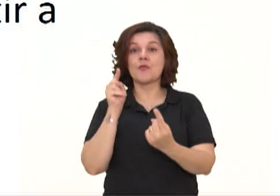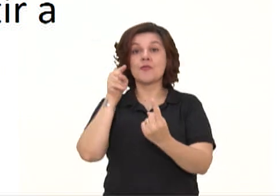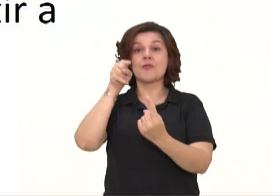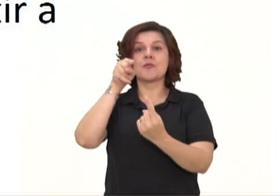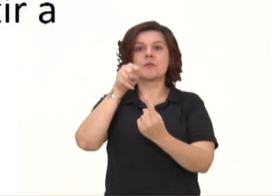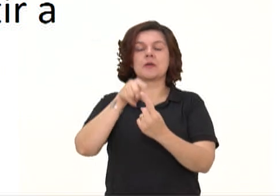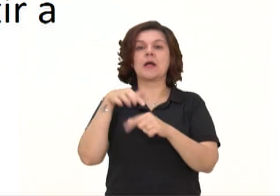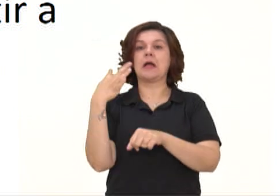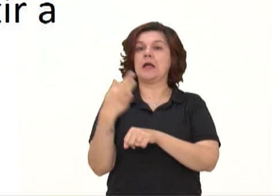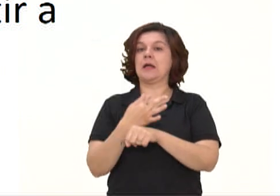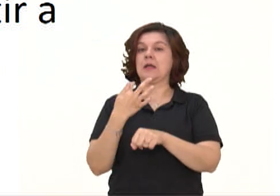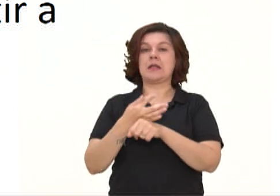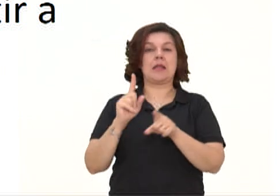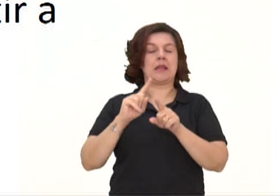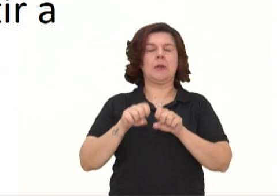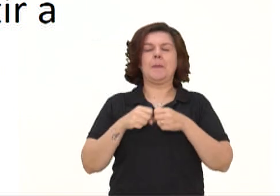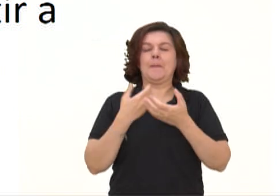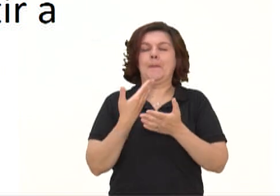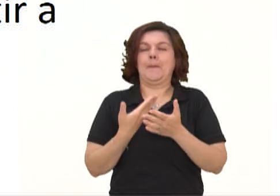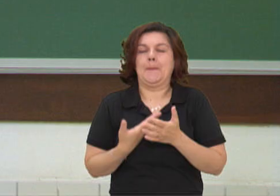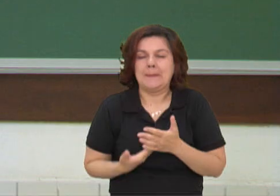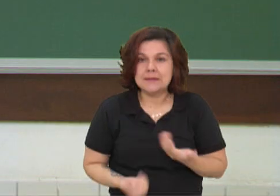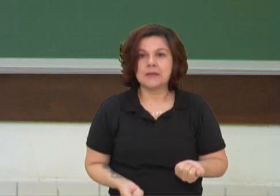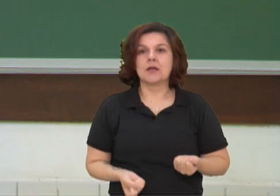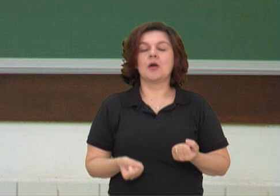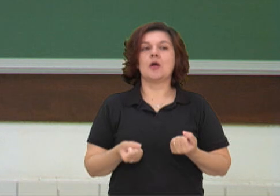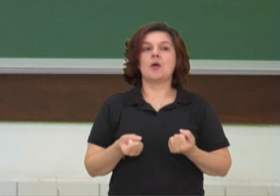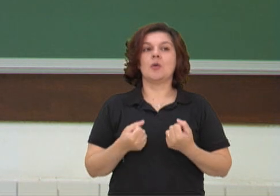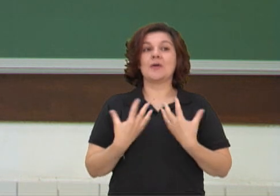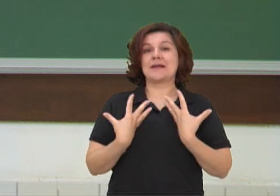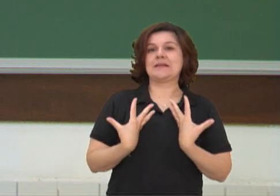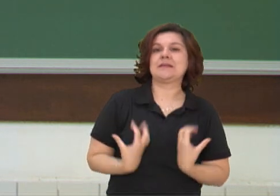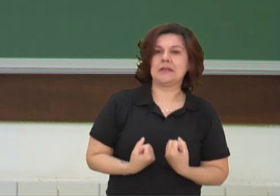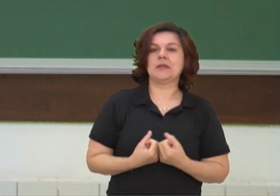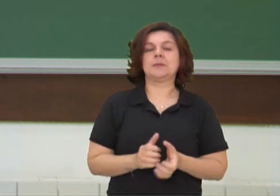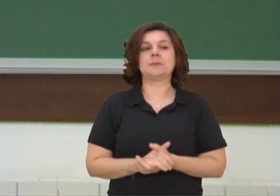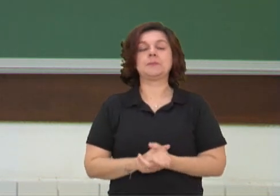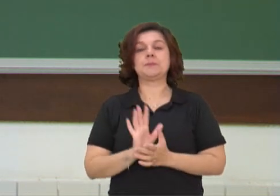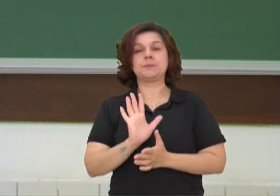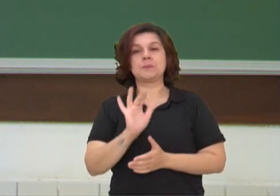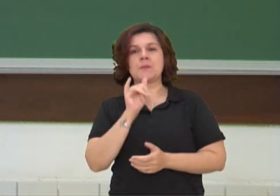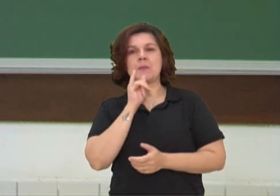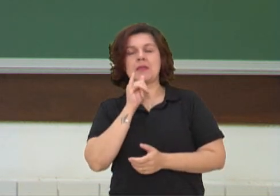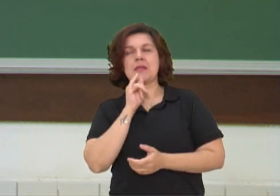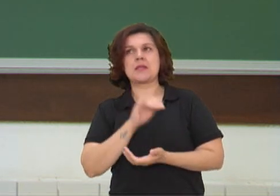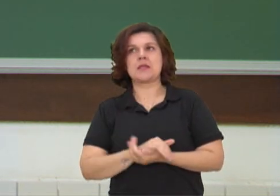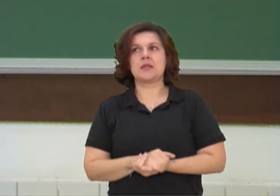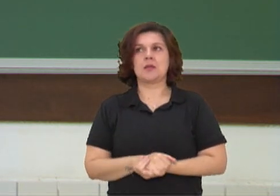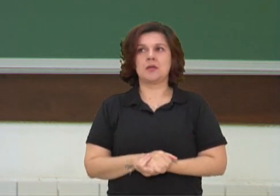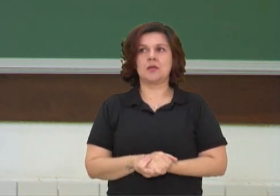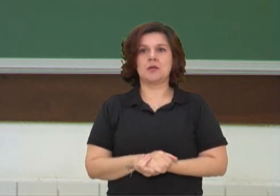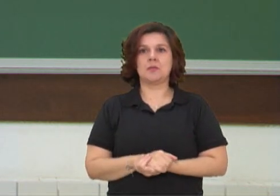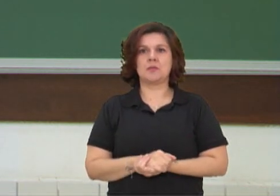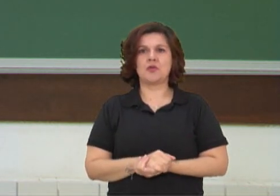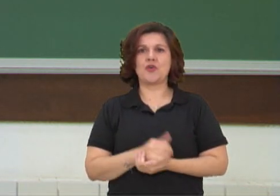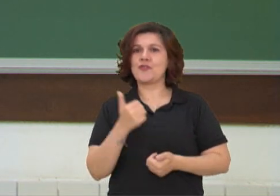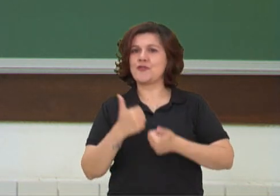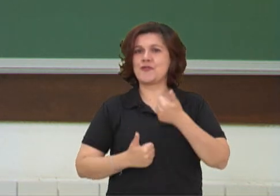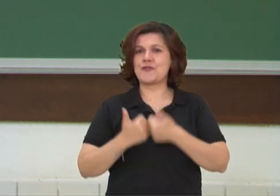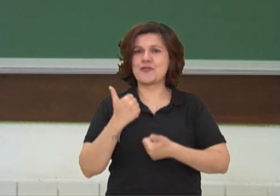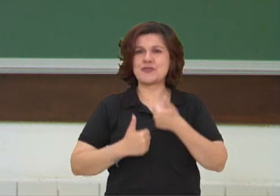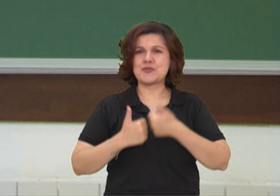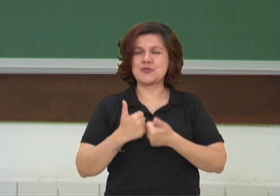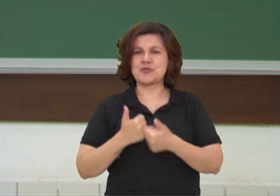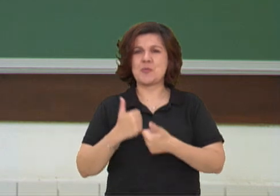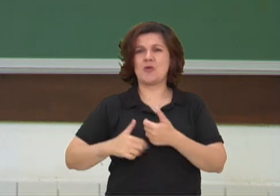resistir, de não ceder e nem mesmo sucumbir. Então vamos pensar aqui que você está passando lá por um jogo de futebol e você